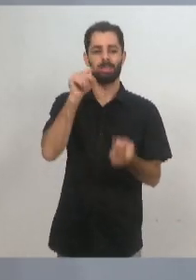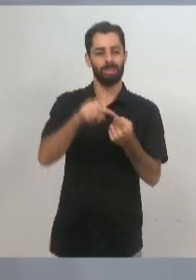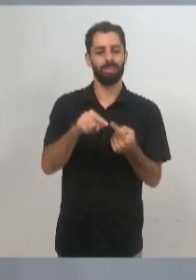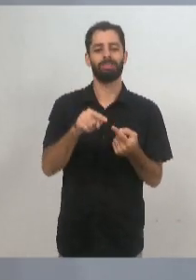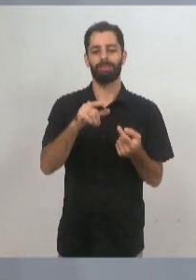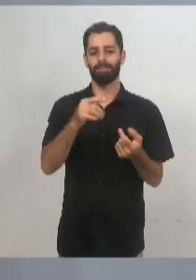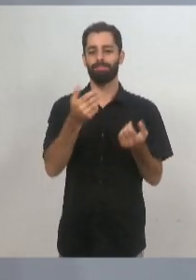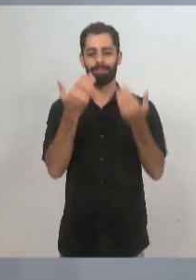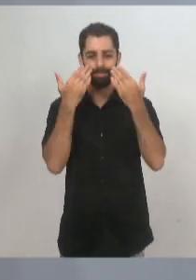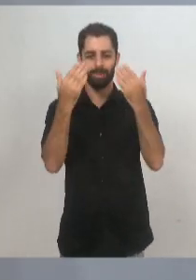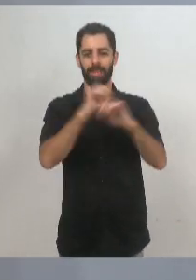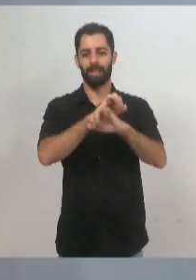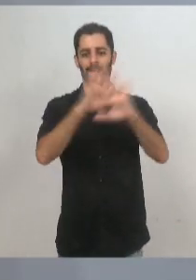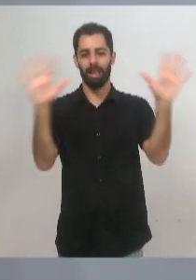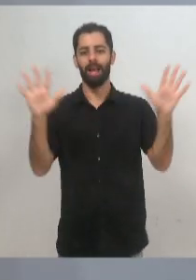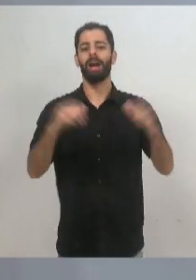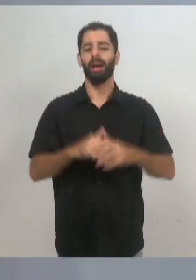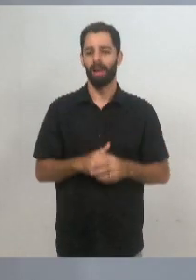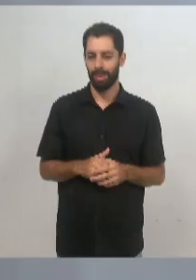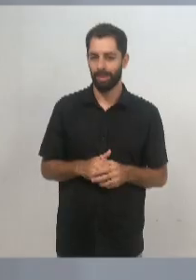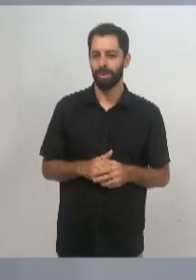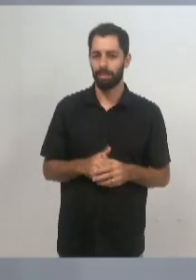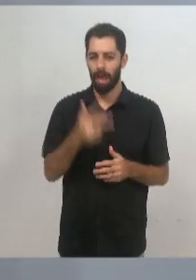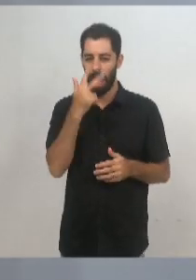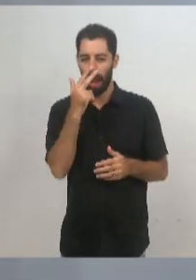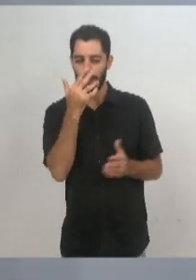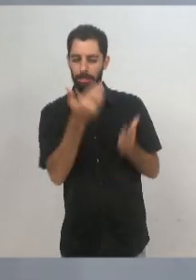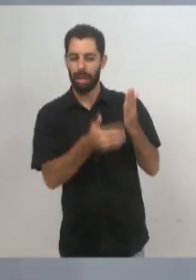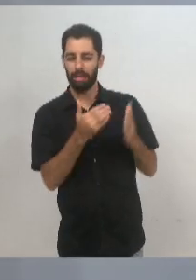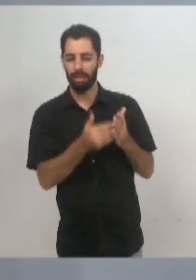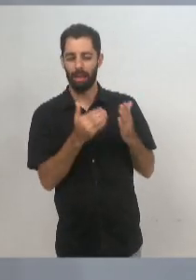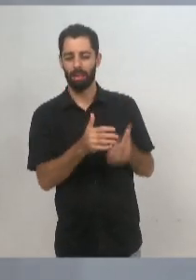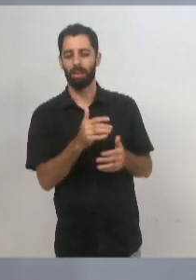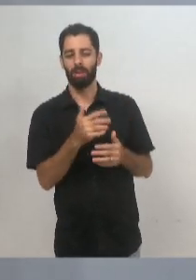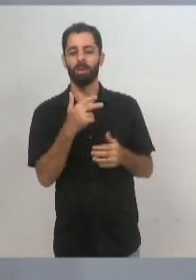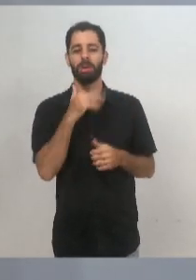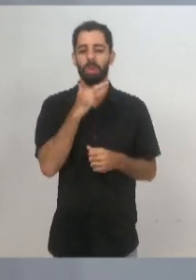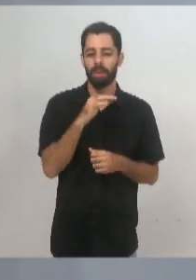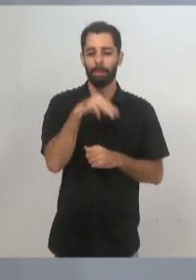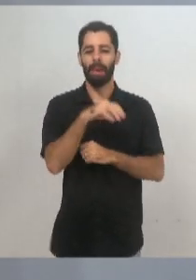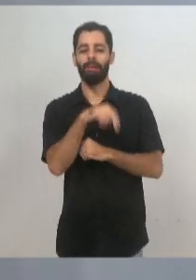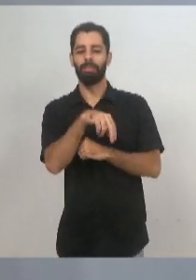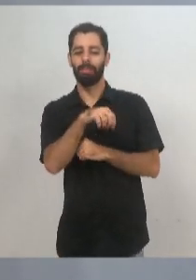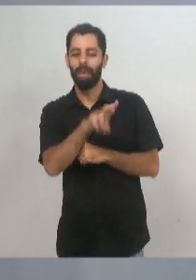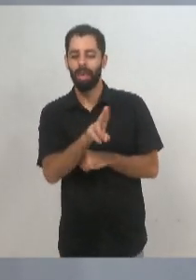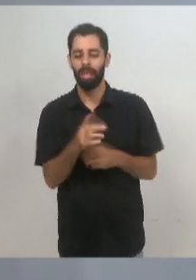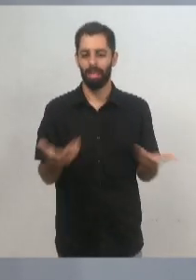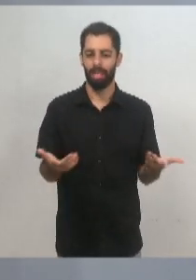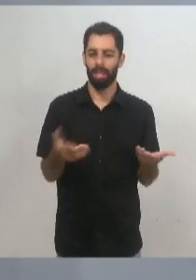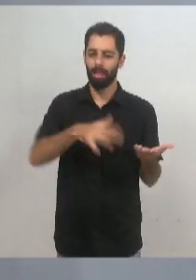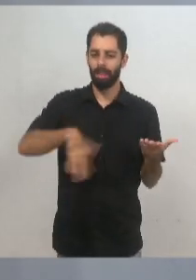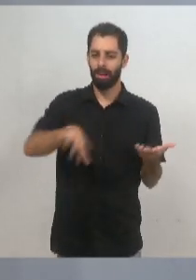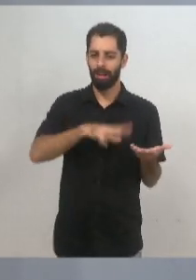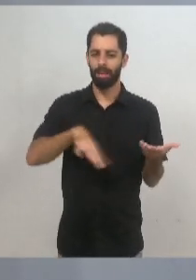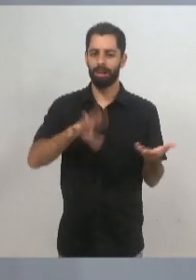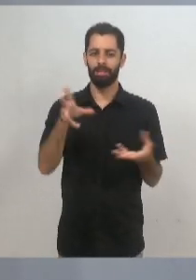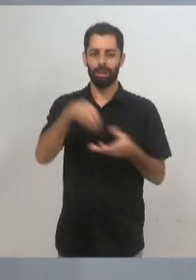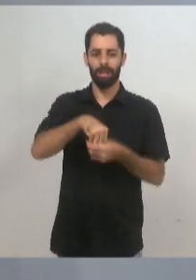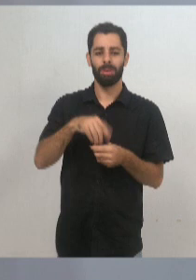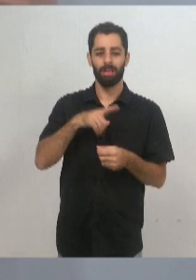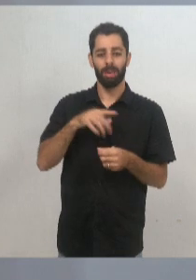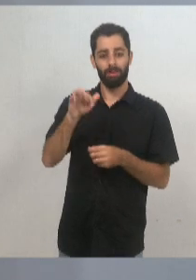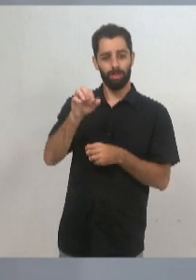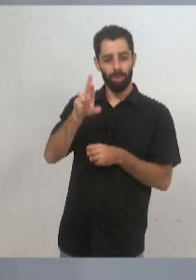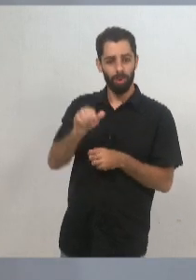feito. Literalmente, o perdeu, mané, pois até o meio foro privilegiado nós temos agora. E